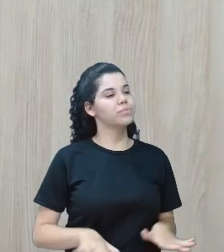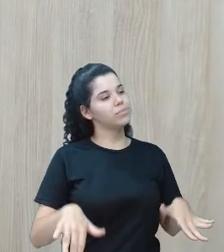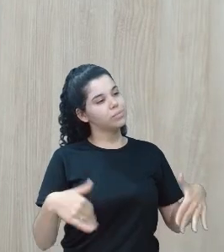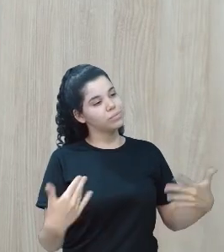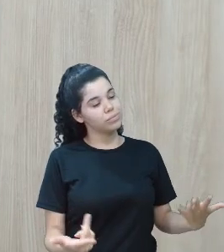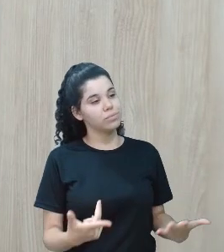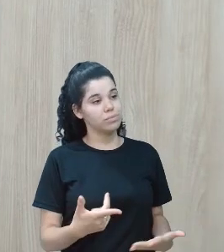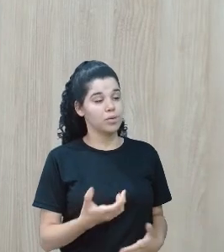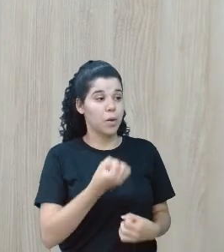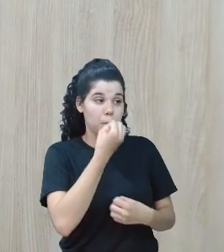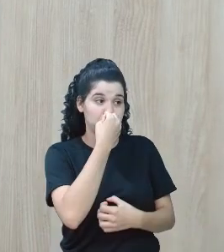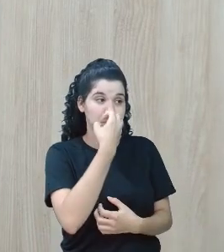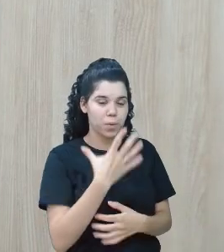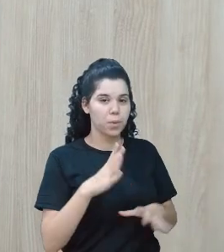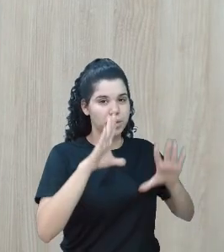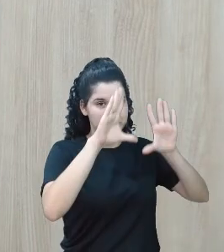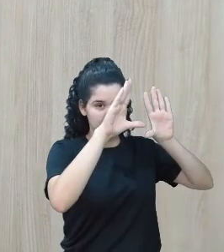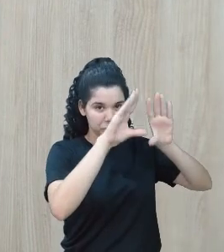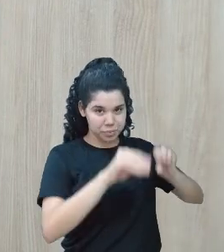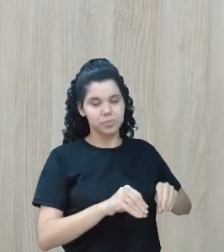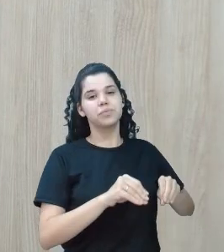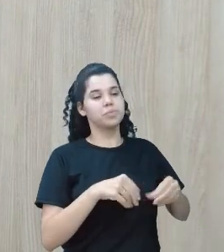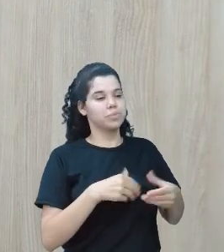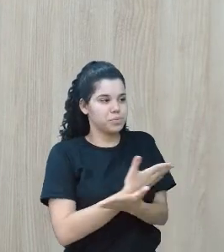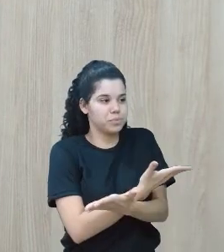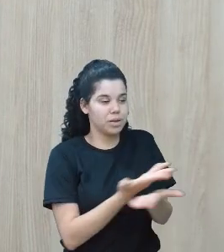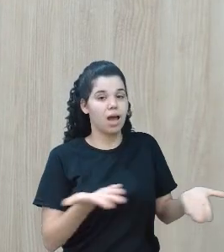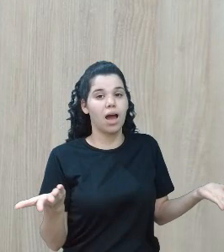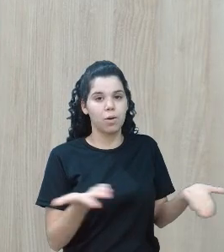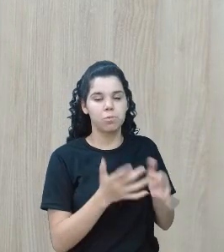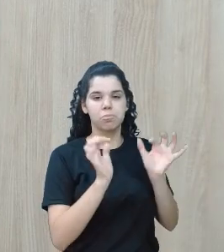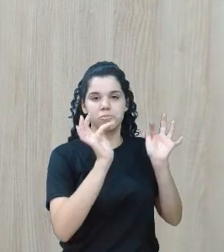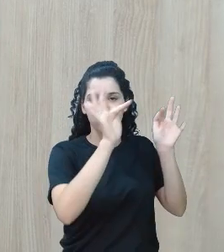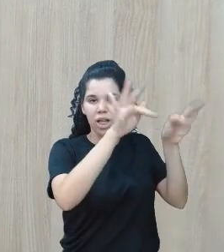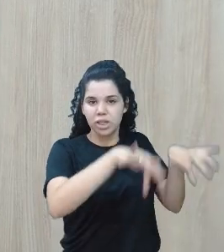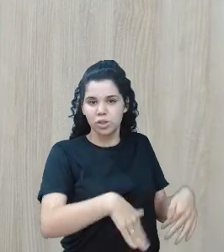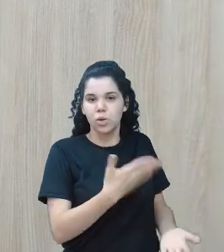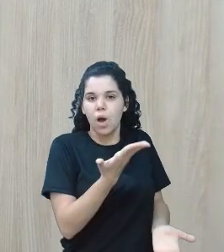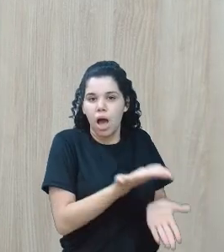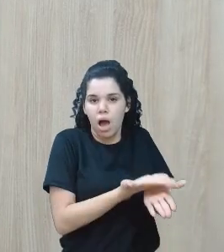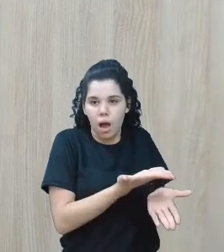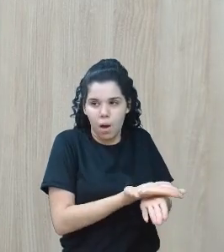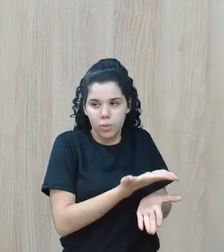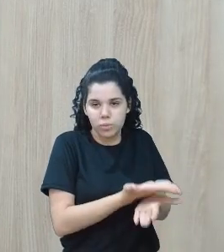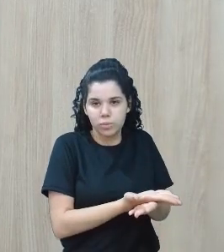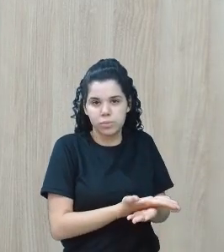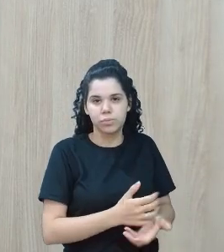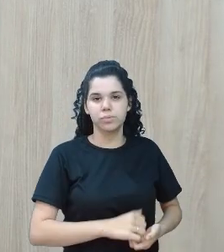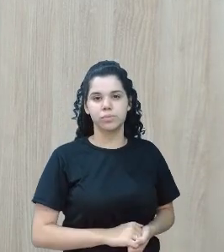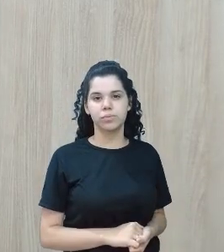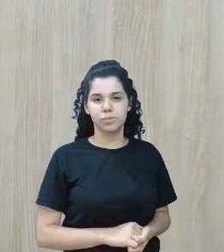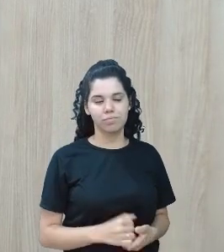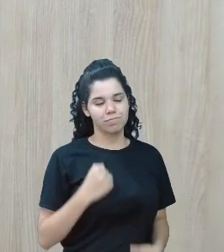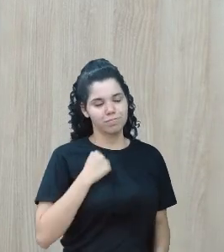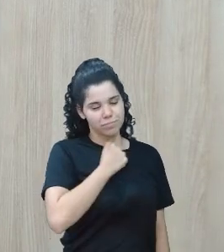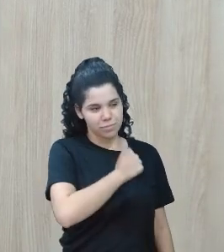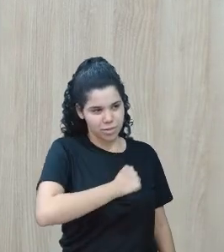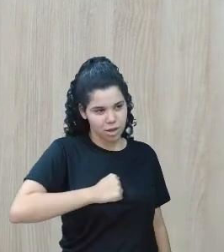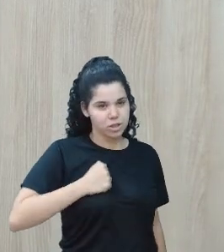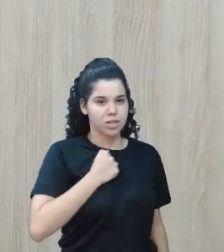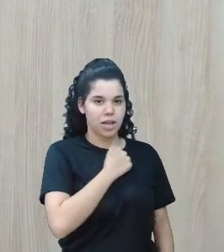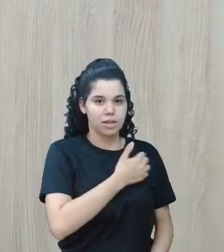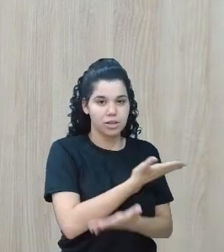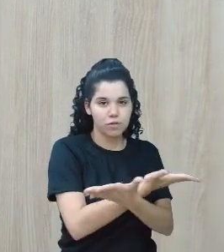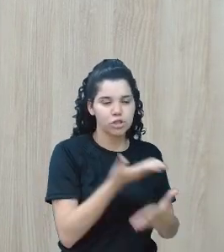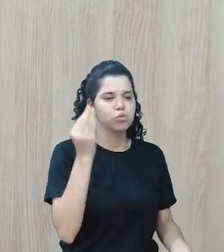Gente, tenham uma boa noite. A gente terminou mais uma aula. Saudade de vocês,